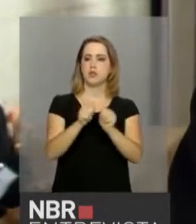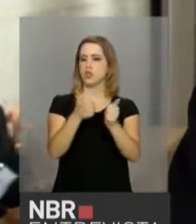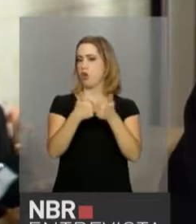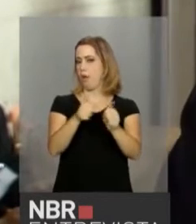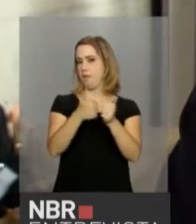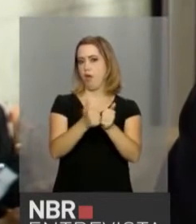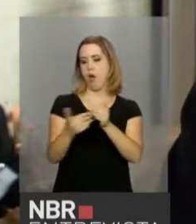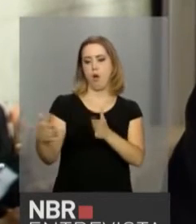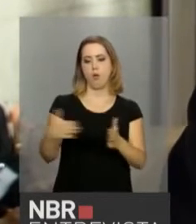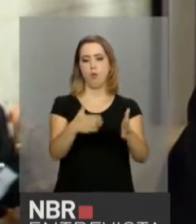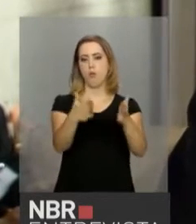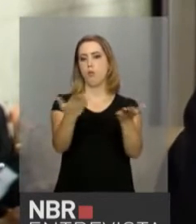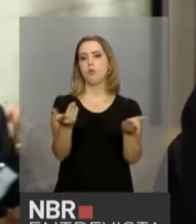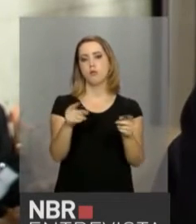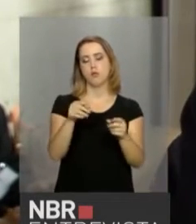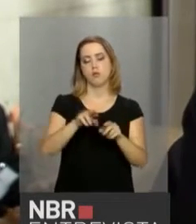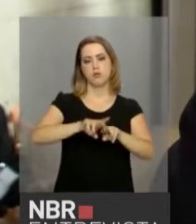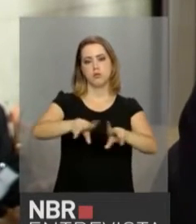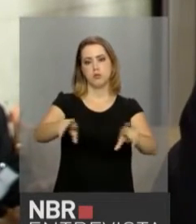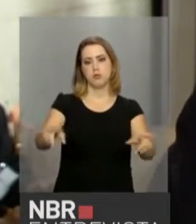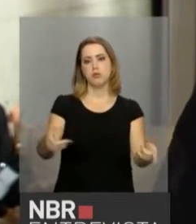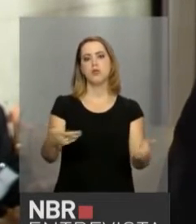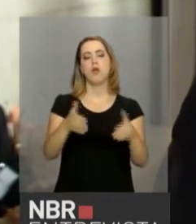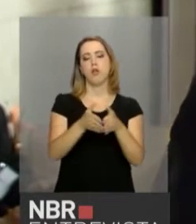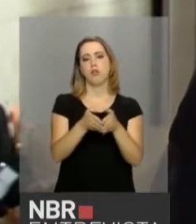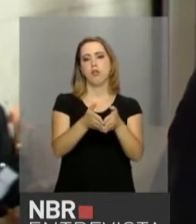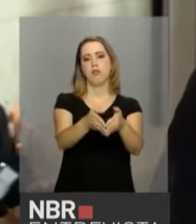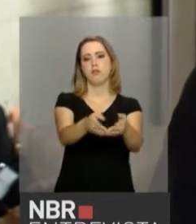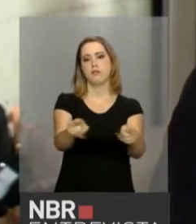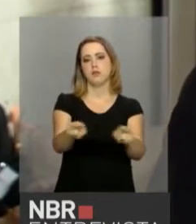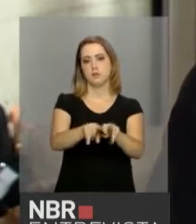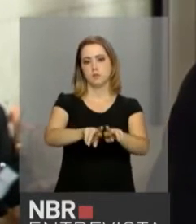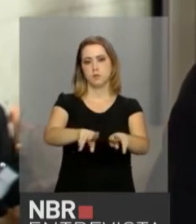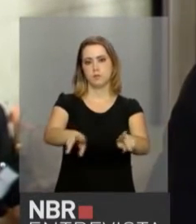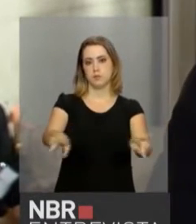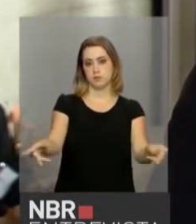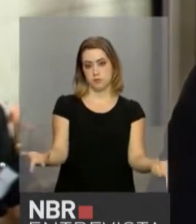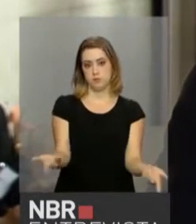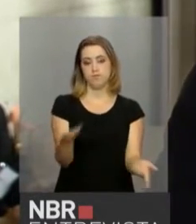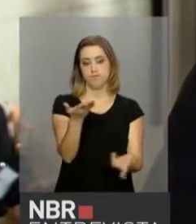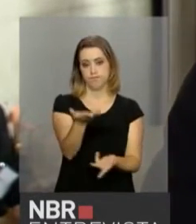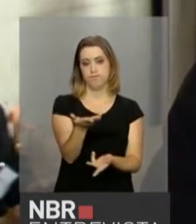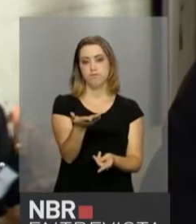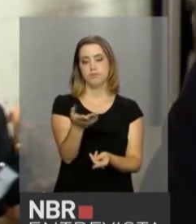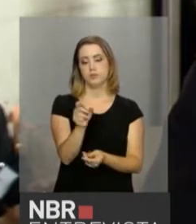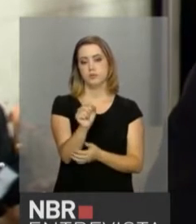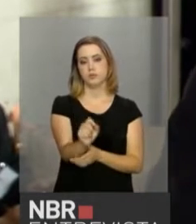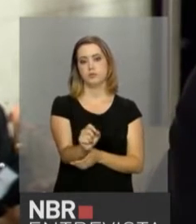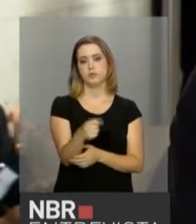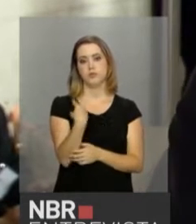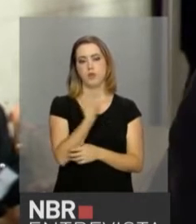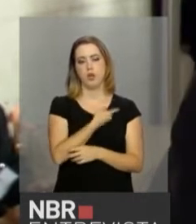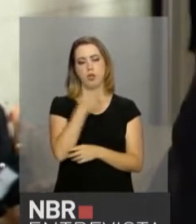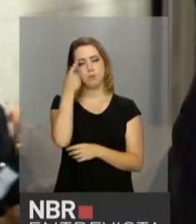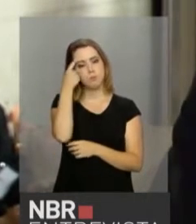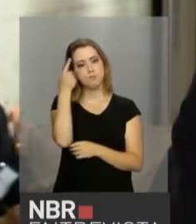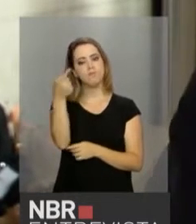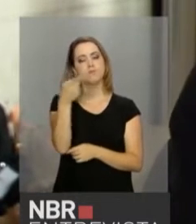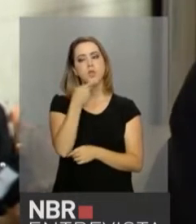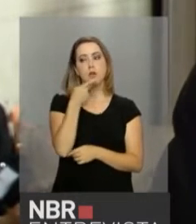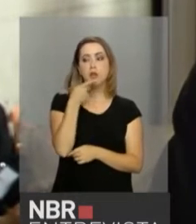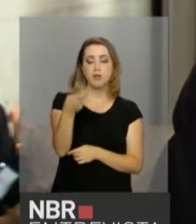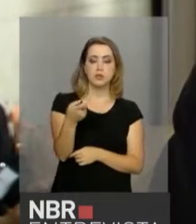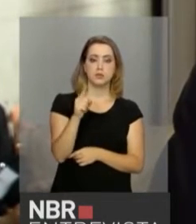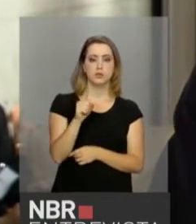de três barcaças de navios até chegarem aos seus destinos finais então há a a nossa idéia é dizer que